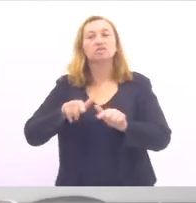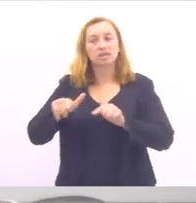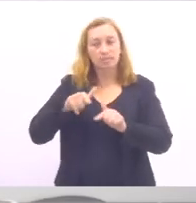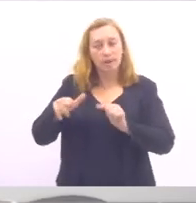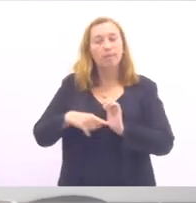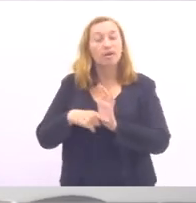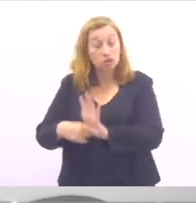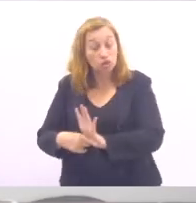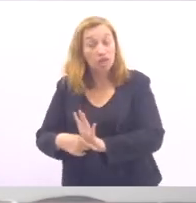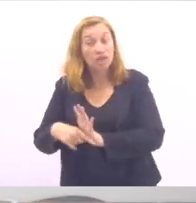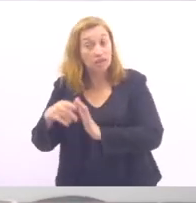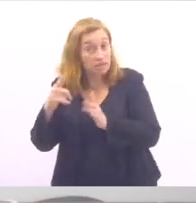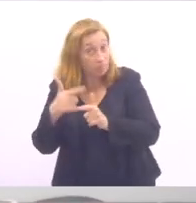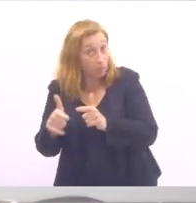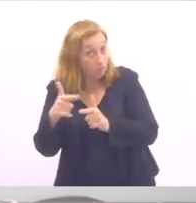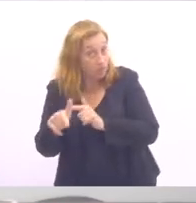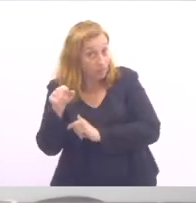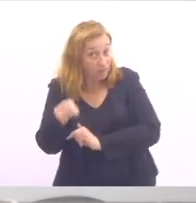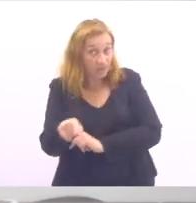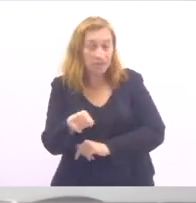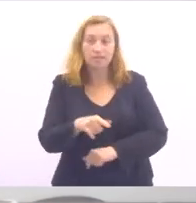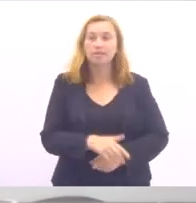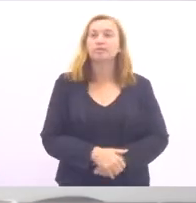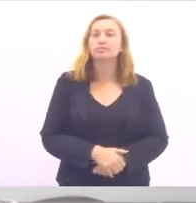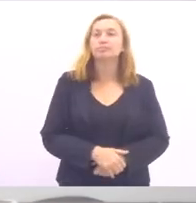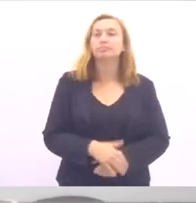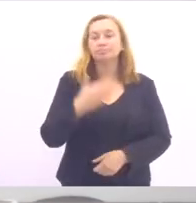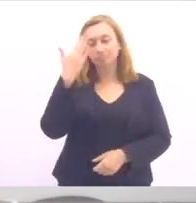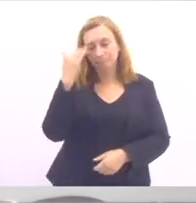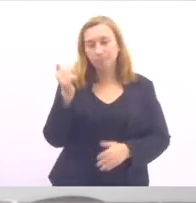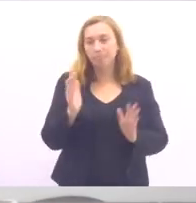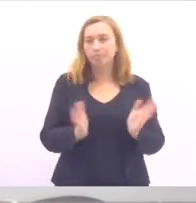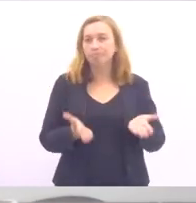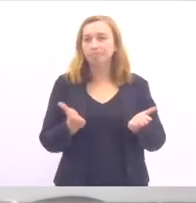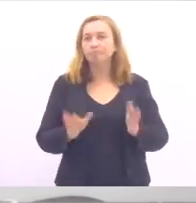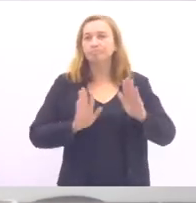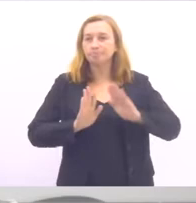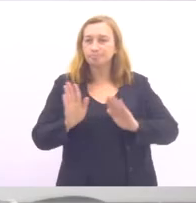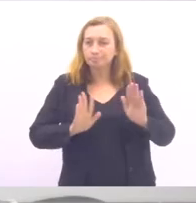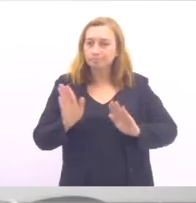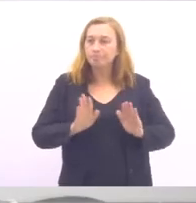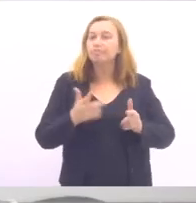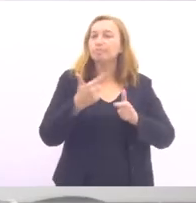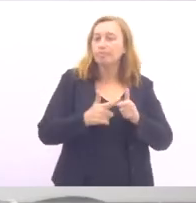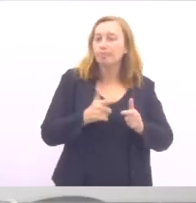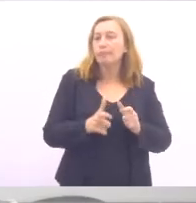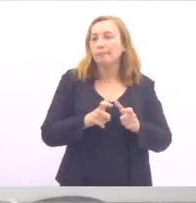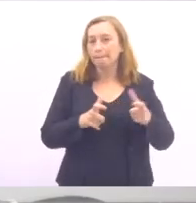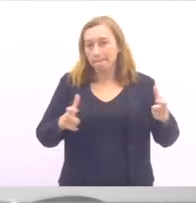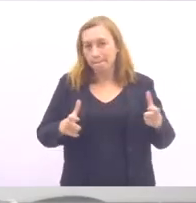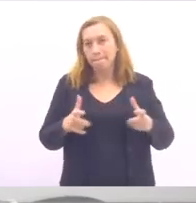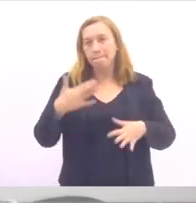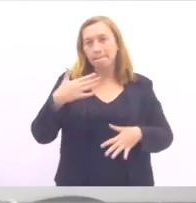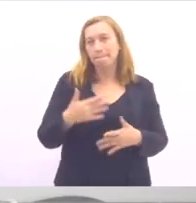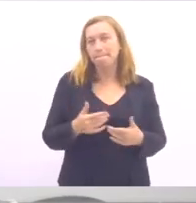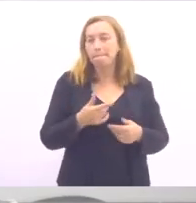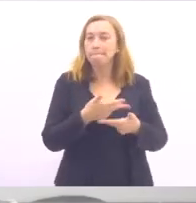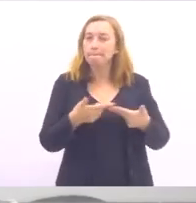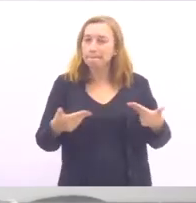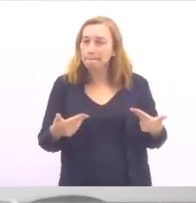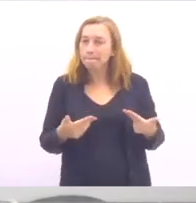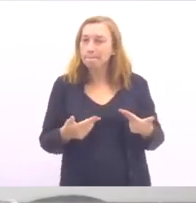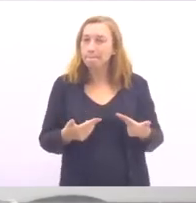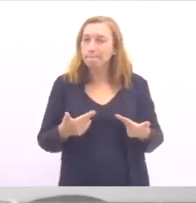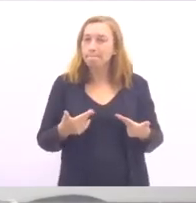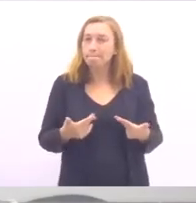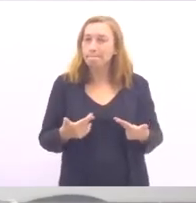trabalhar nesse problema exato. Que a gente sabe que hoje o licenciamento é um grande problema. Isso faz com que, muitas vezes, ele